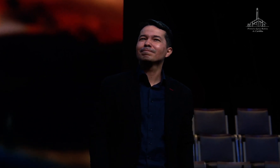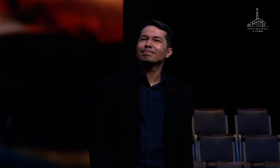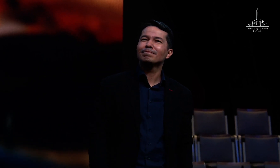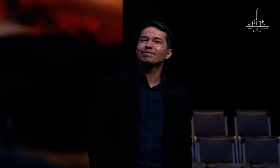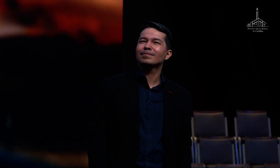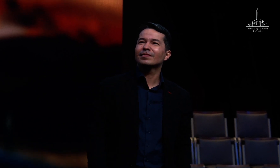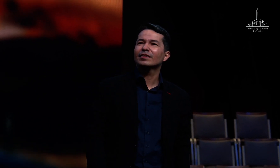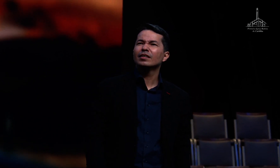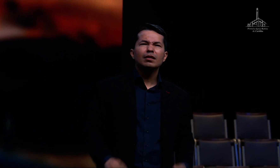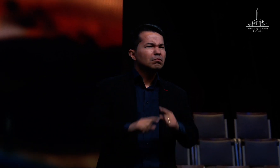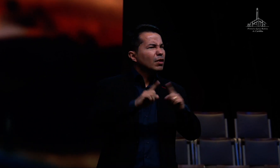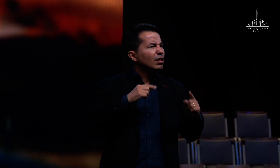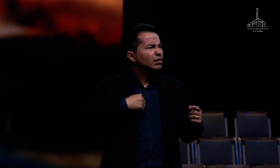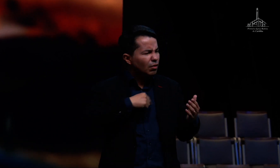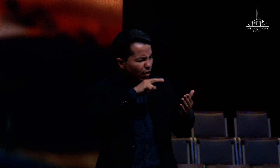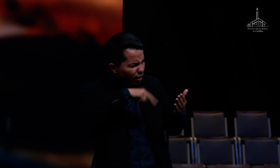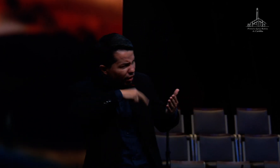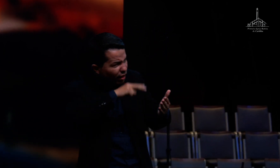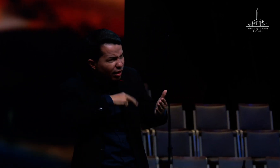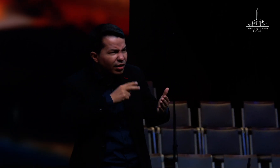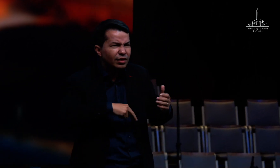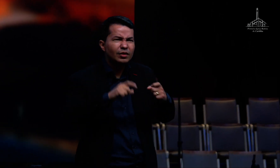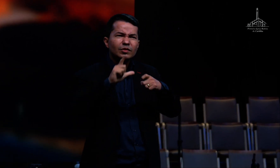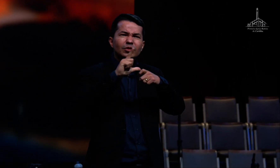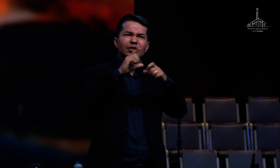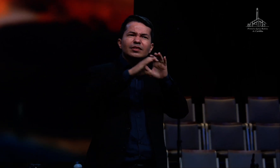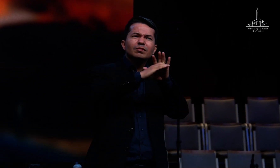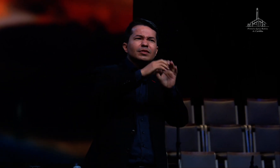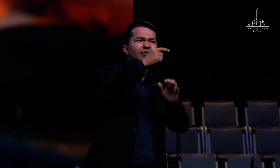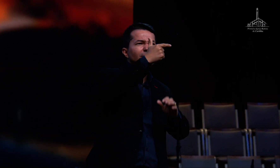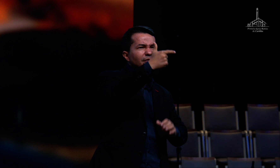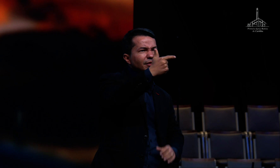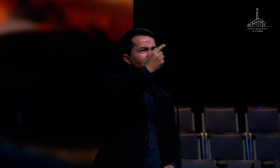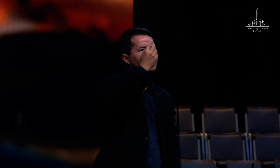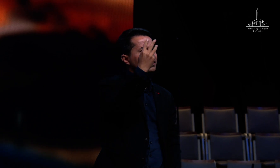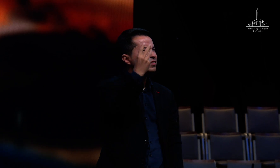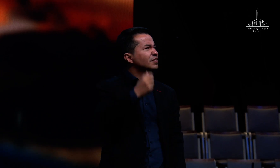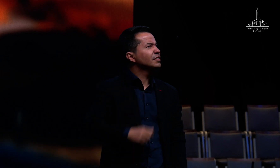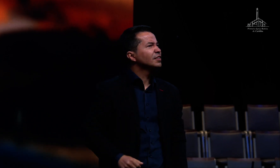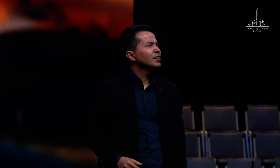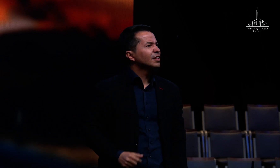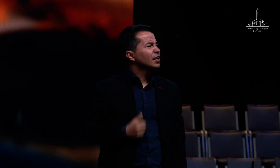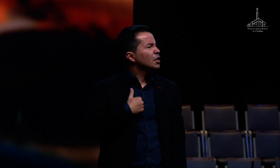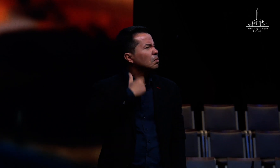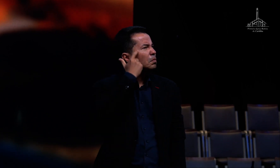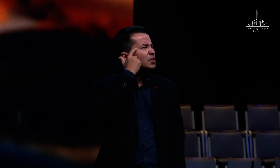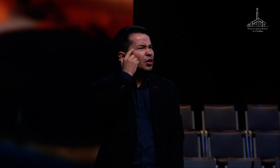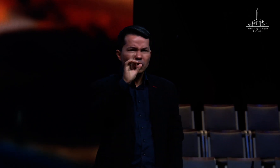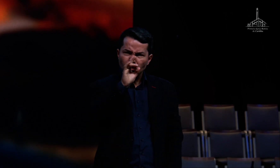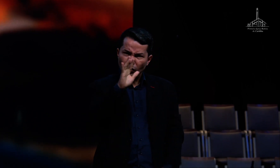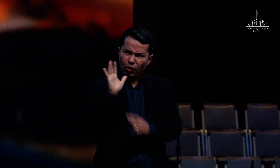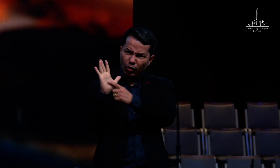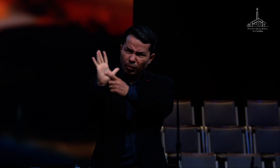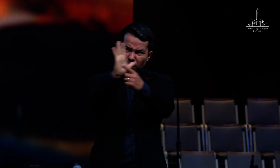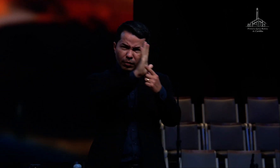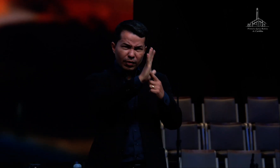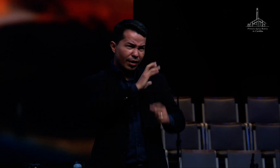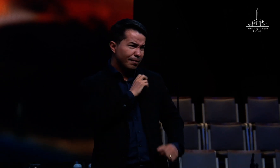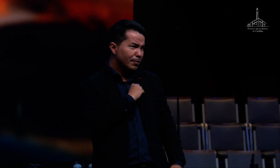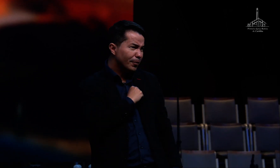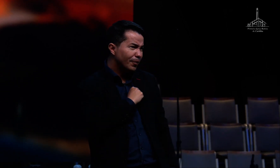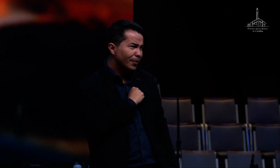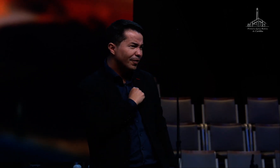do Pai. Mas, quando nós lemos ali Lucas capítulo 23, eu fico